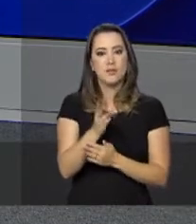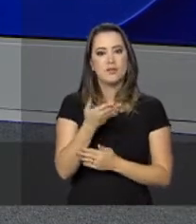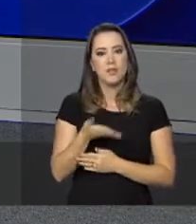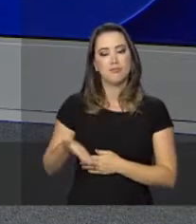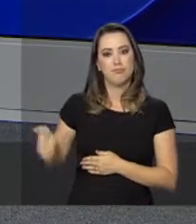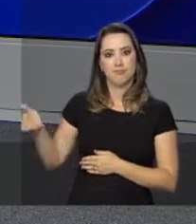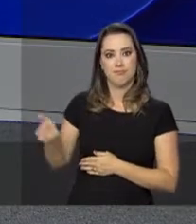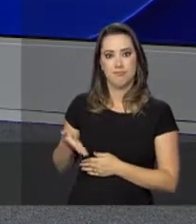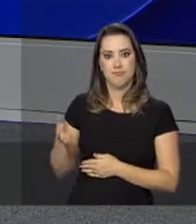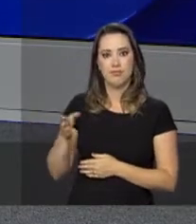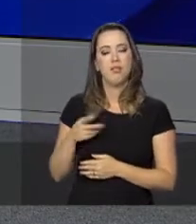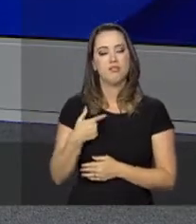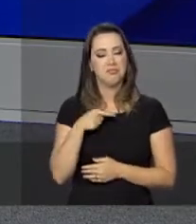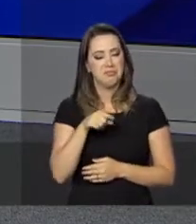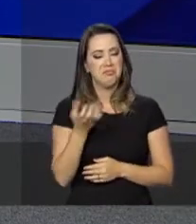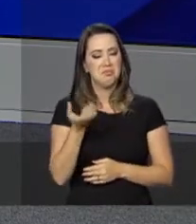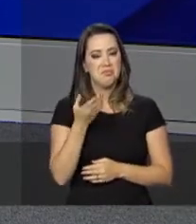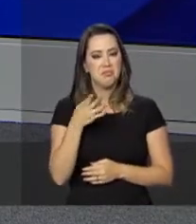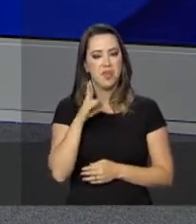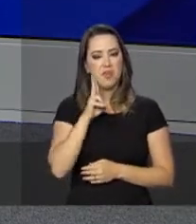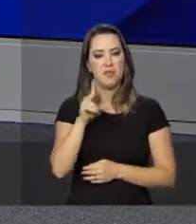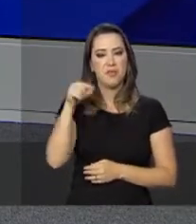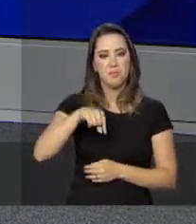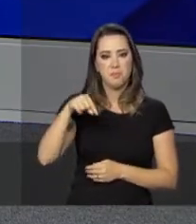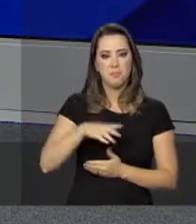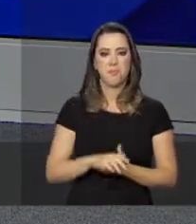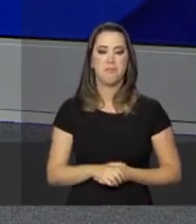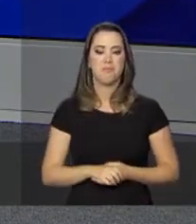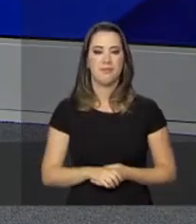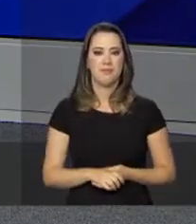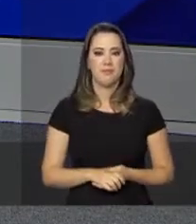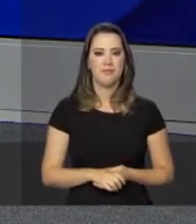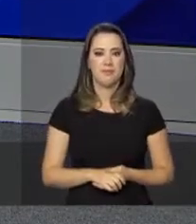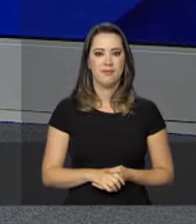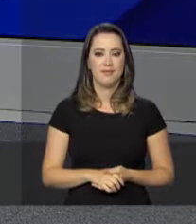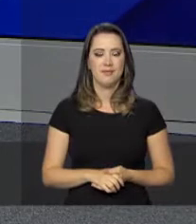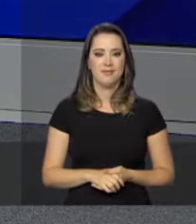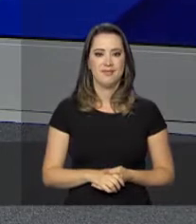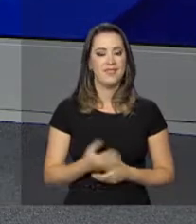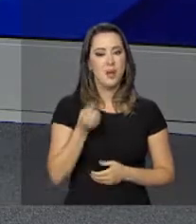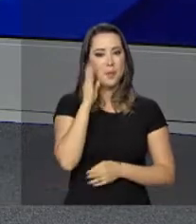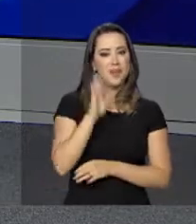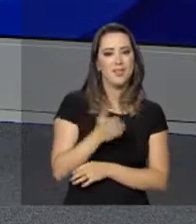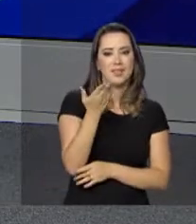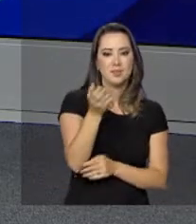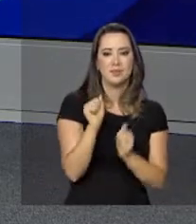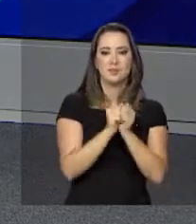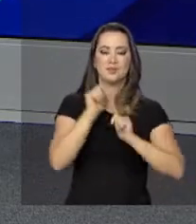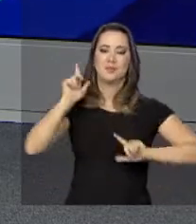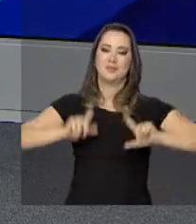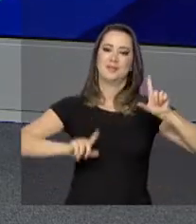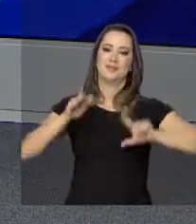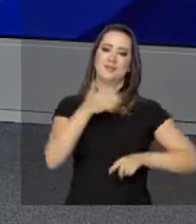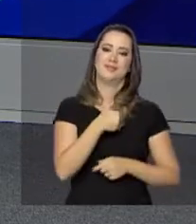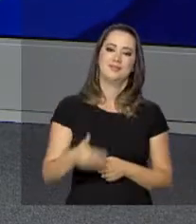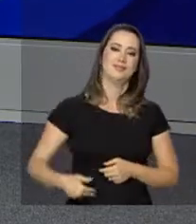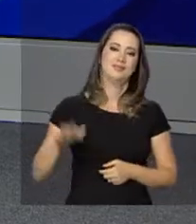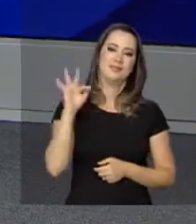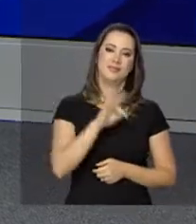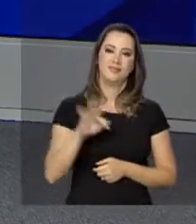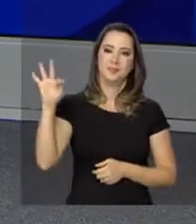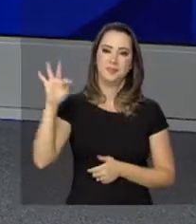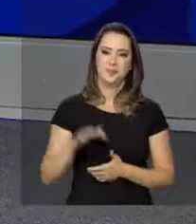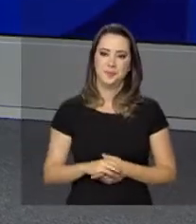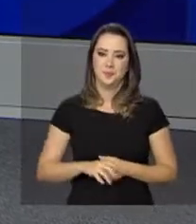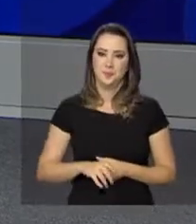619-9359-5084. Uma ótima tarde para você e continue com a gente aqui na NBR